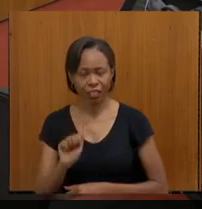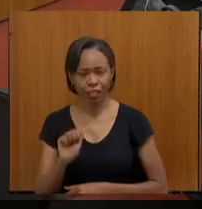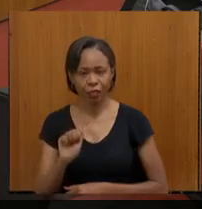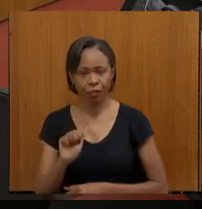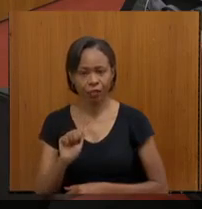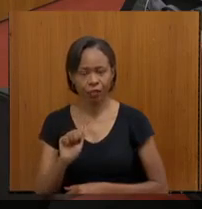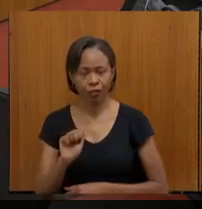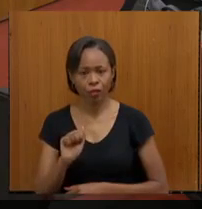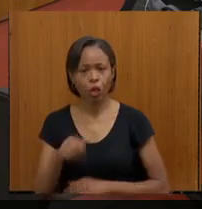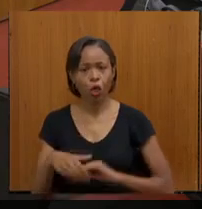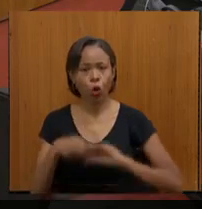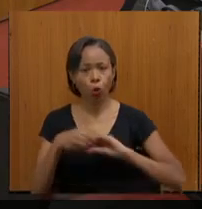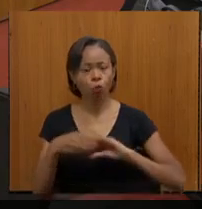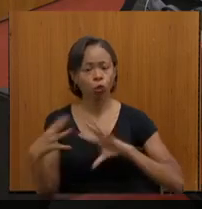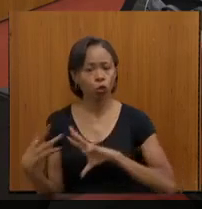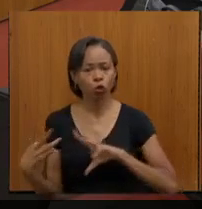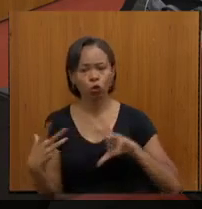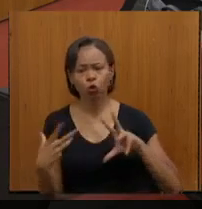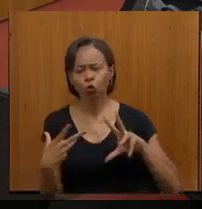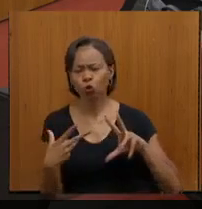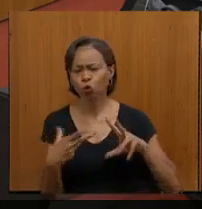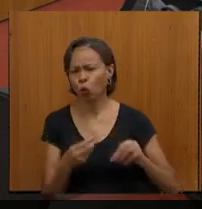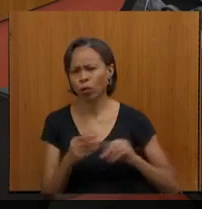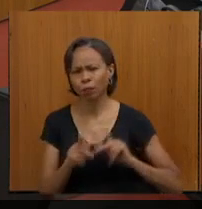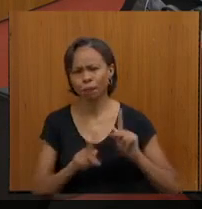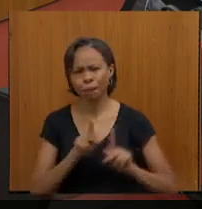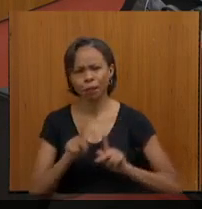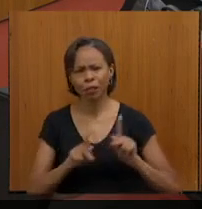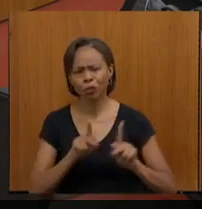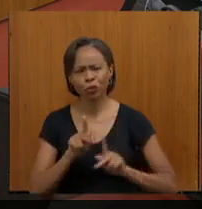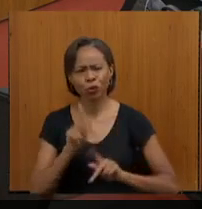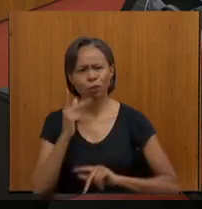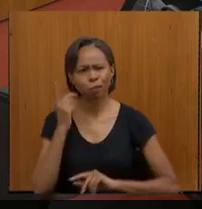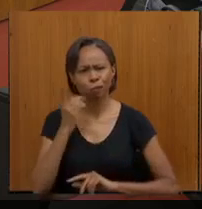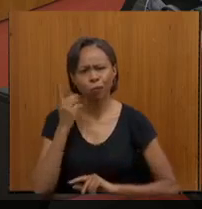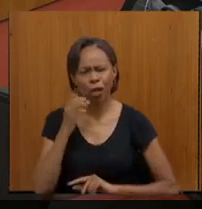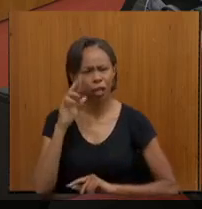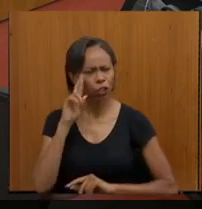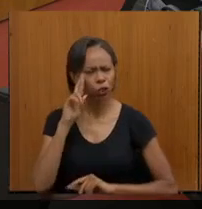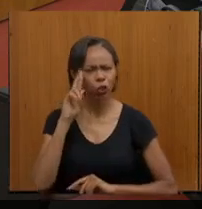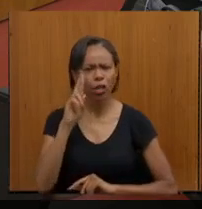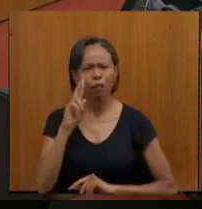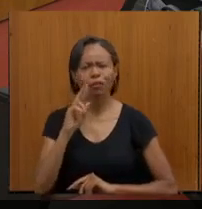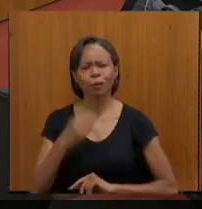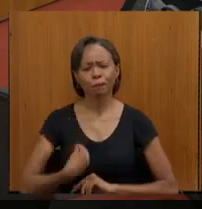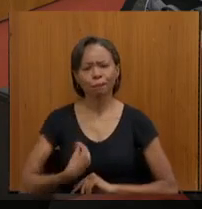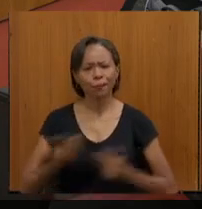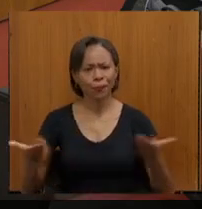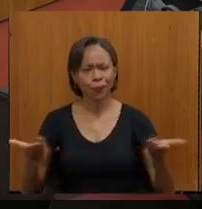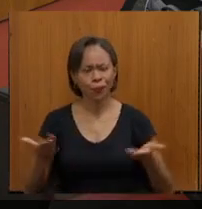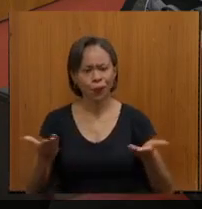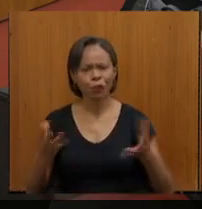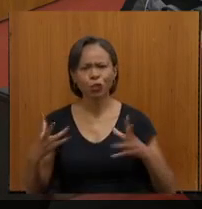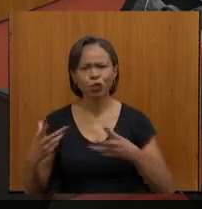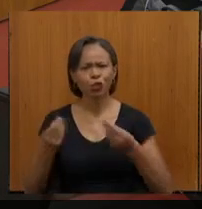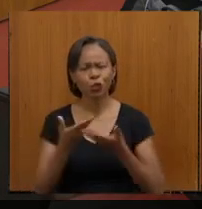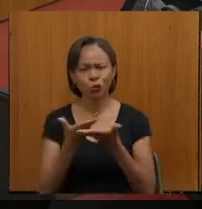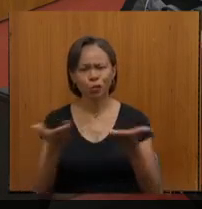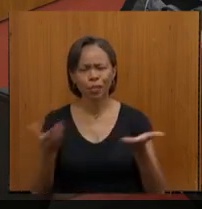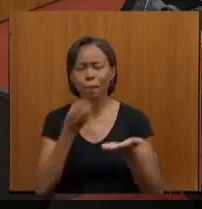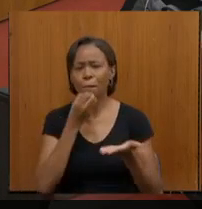comprimento todas as outras utilidade pênis Boa tarde Coligação analistas